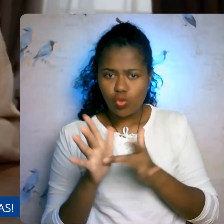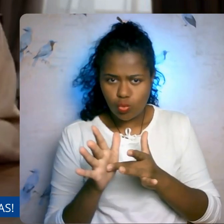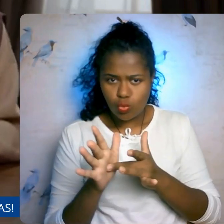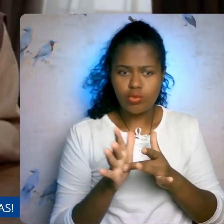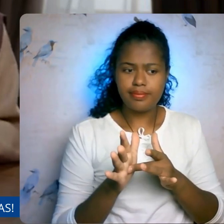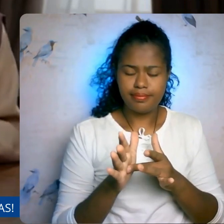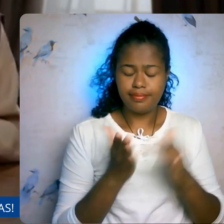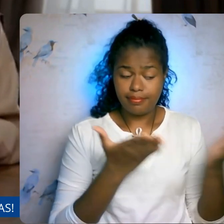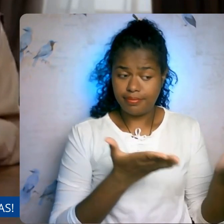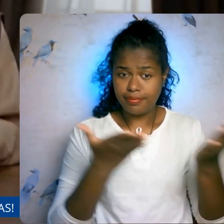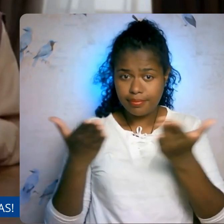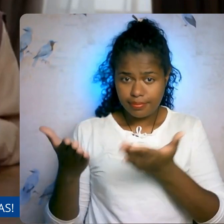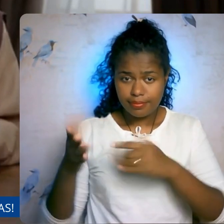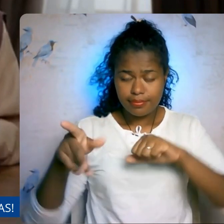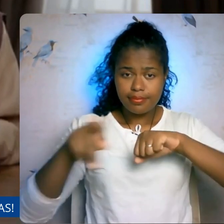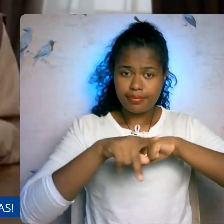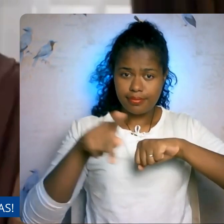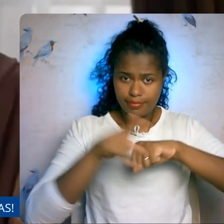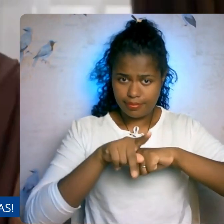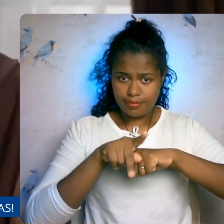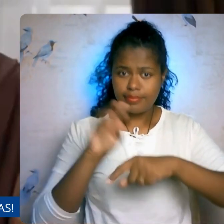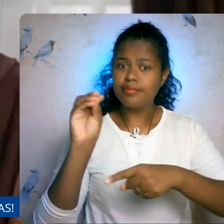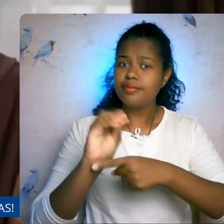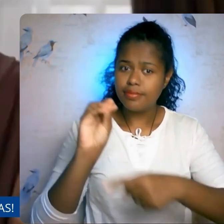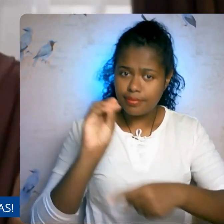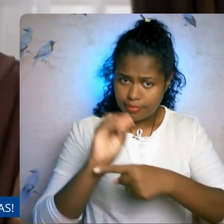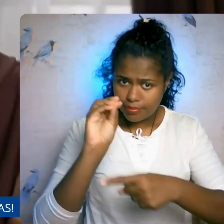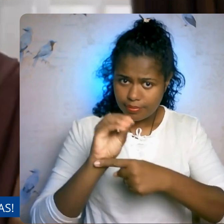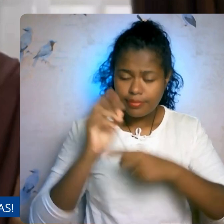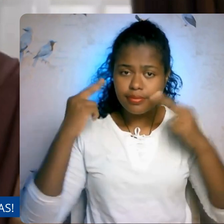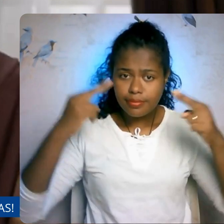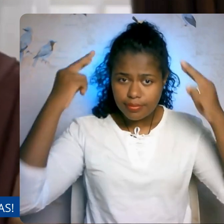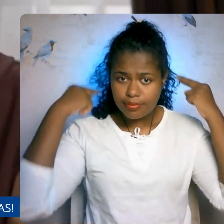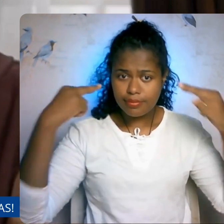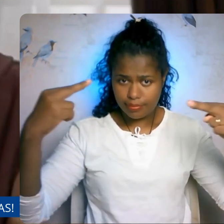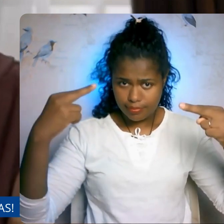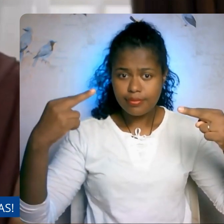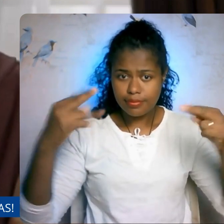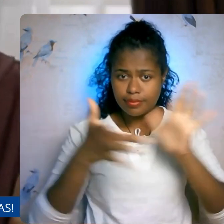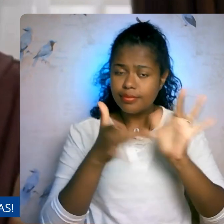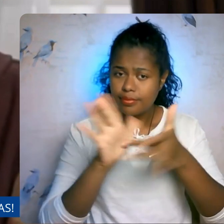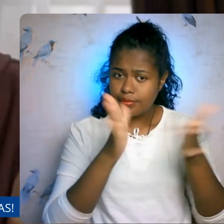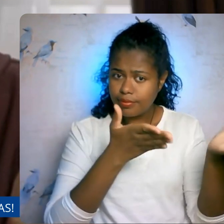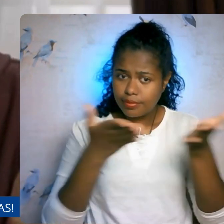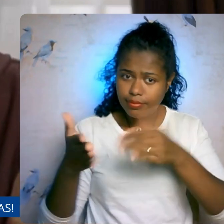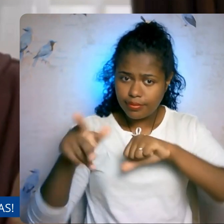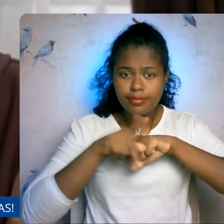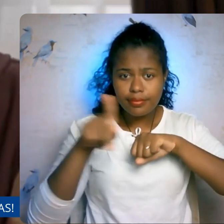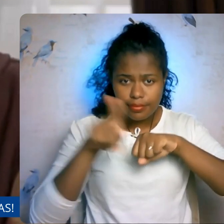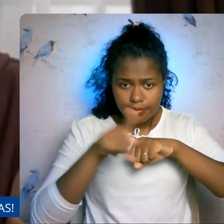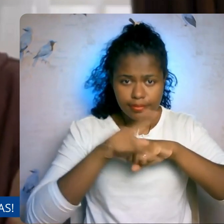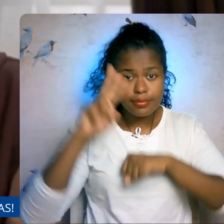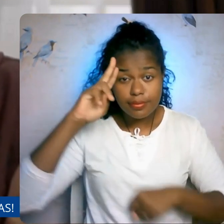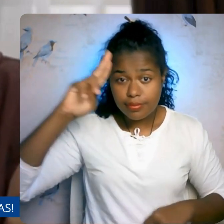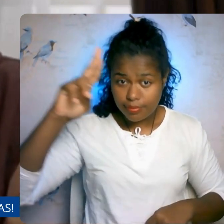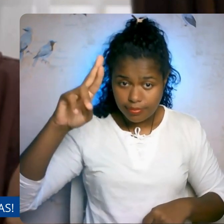Jesus chamou Pedro para apacentar as suas ovelhas. Jesus chamou Pedro para ser o chefe da igreja. Por diversas vezes,